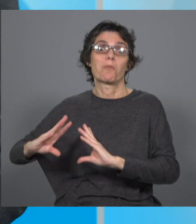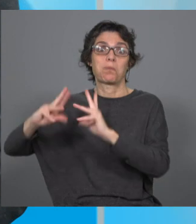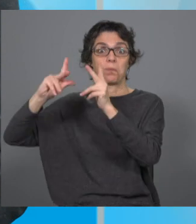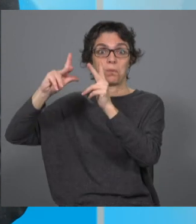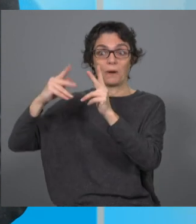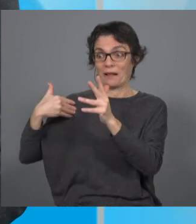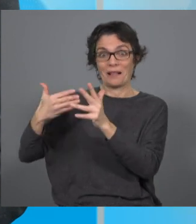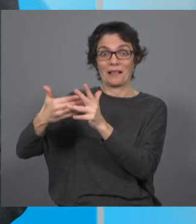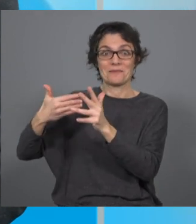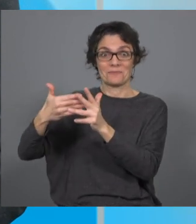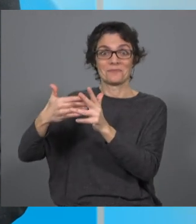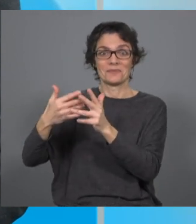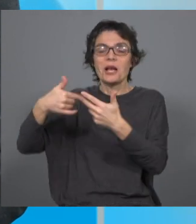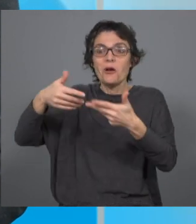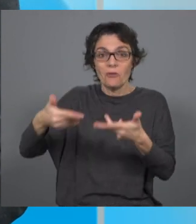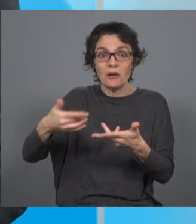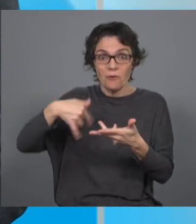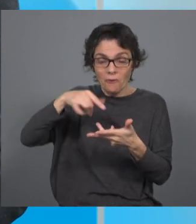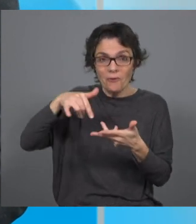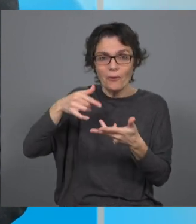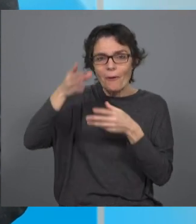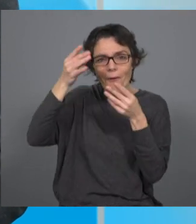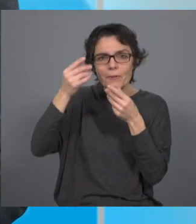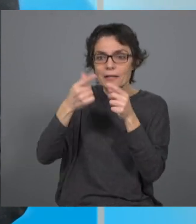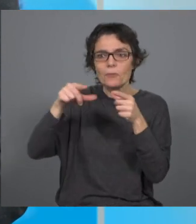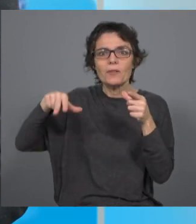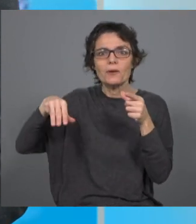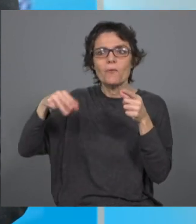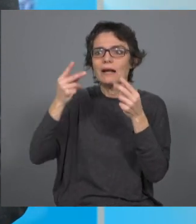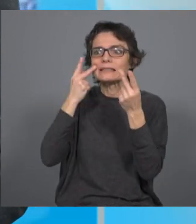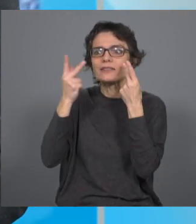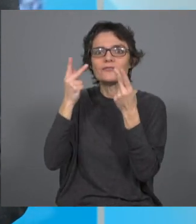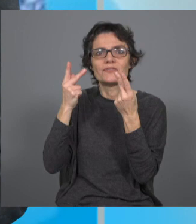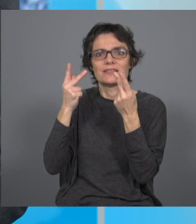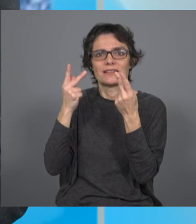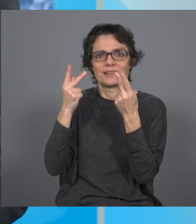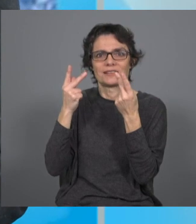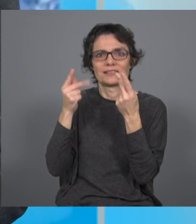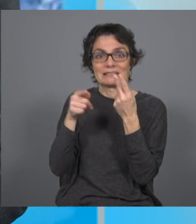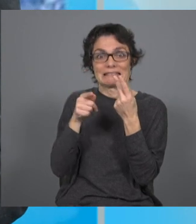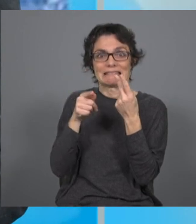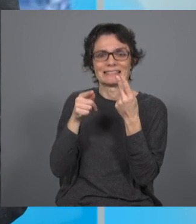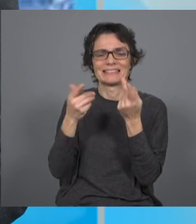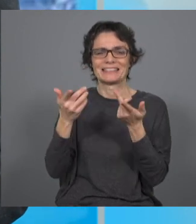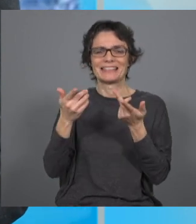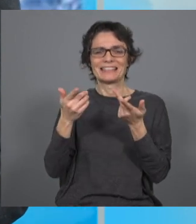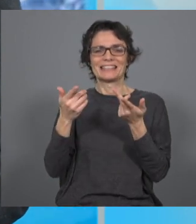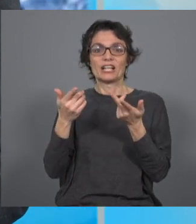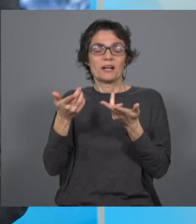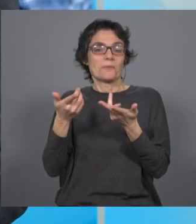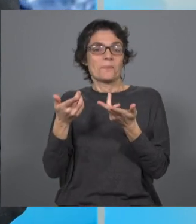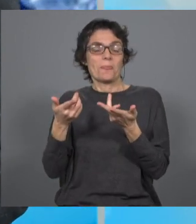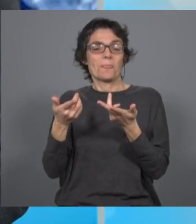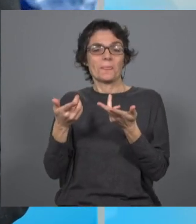Nós aprendemos a decifrar a linguagem do olhar, a forma como estamos, praticamente diz